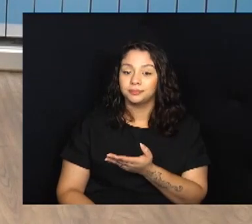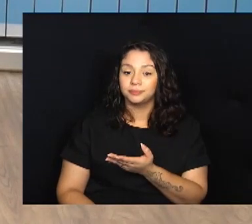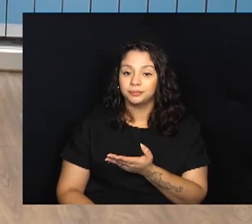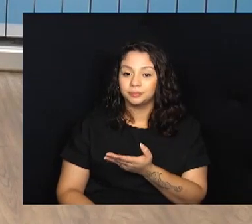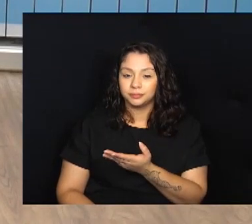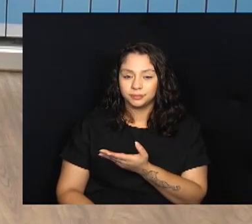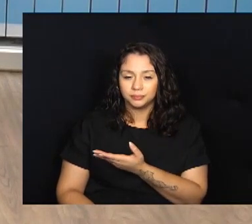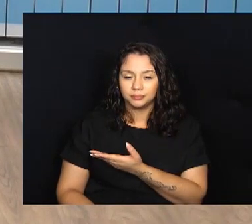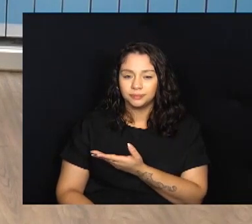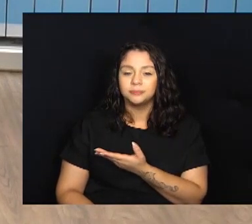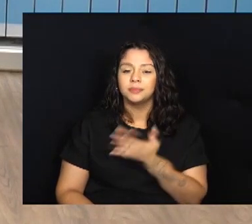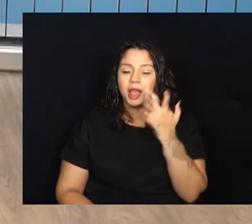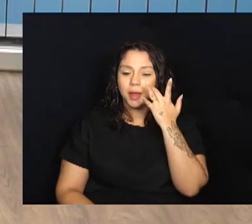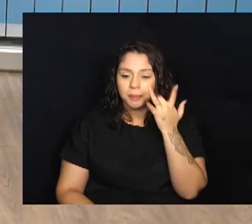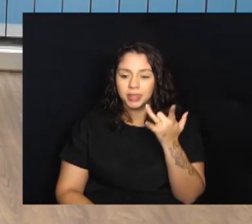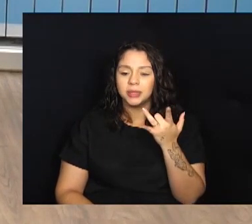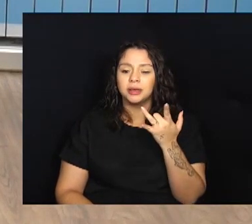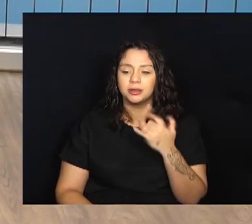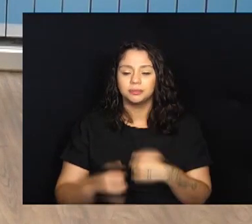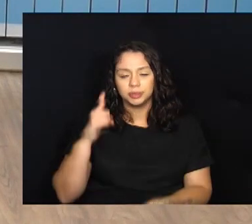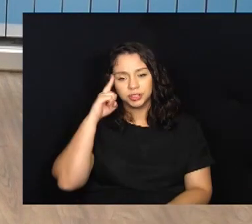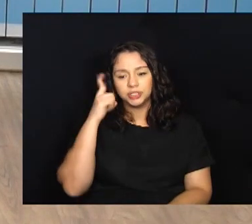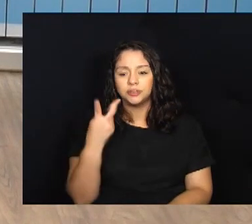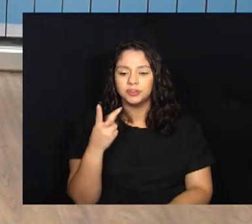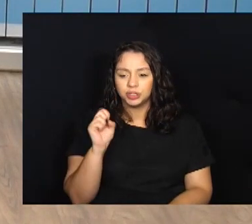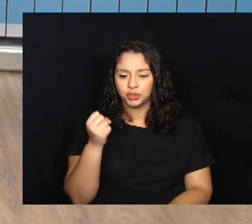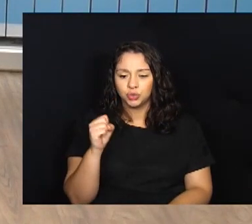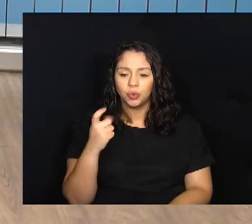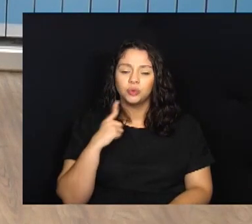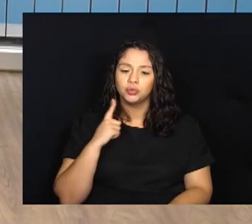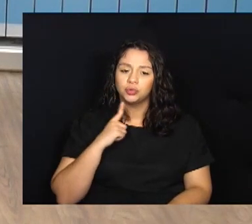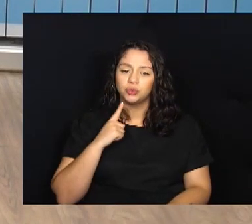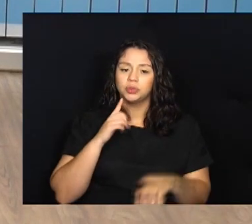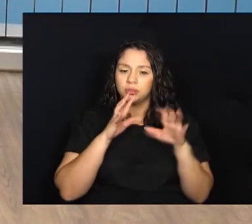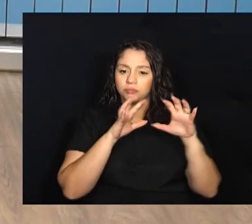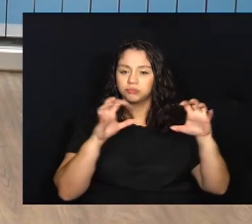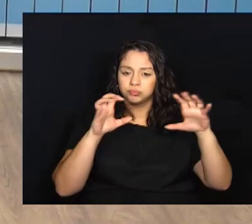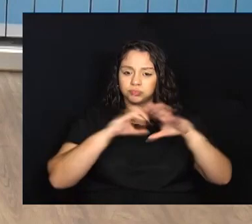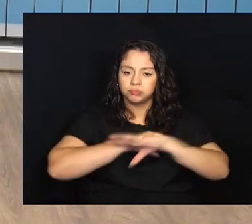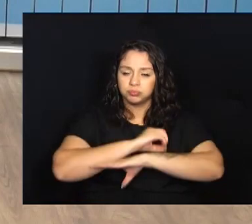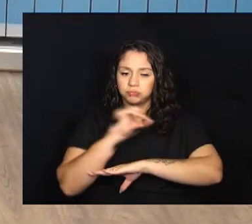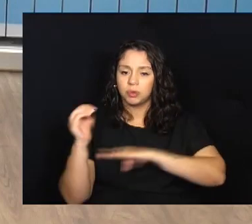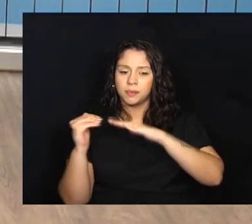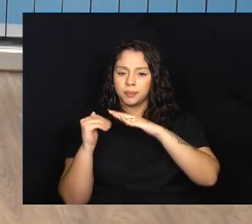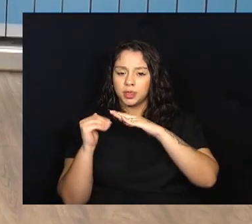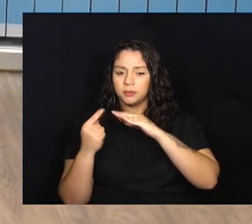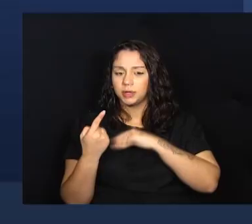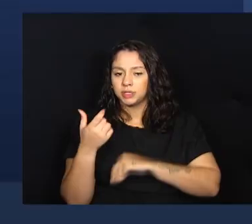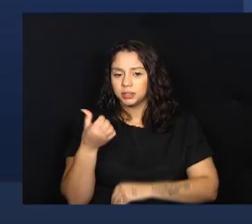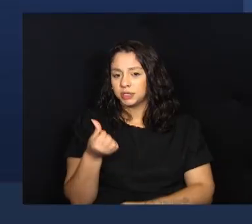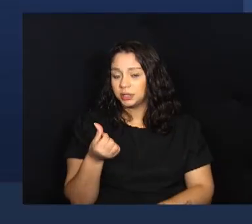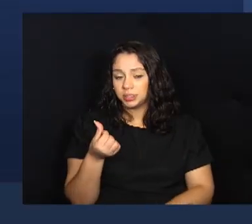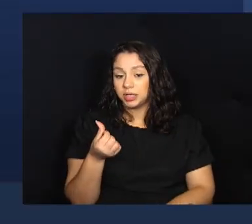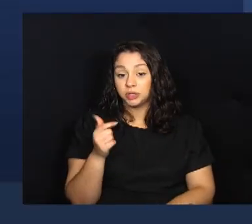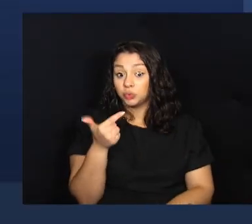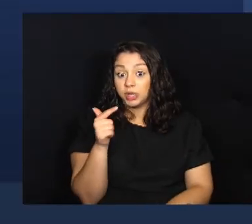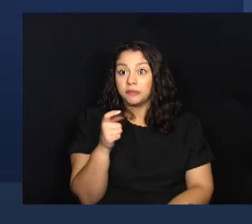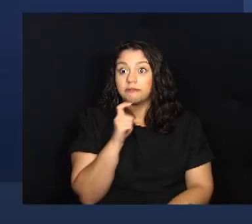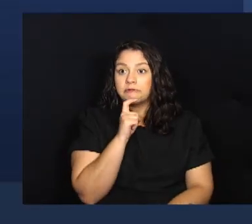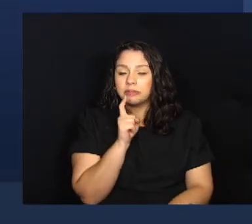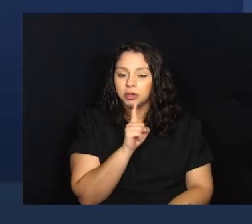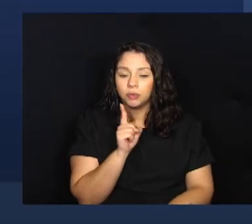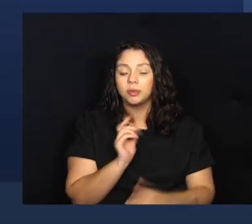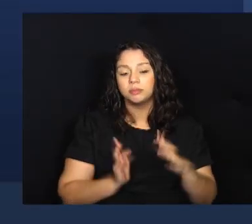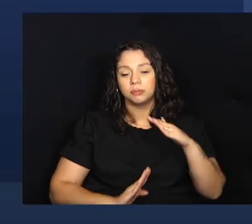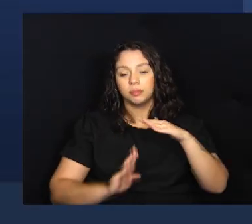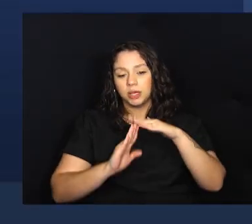dia 28, sol aparecendo entre nuvens, podendo chover, mínima de 16 graus, então não vem um frio e a máxima